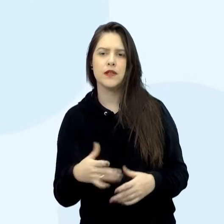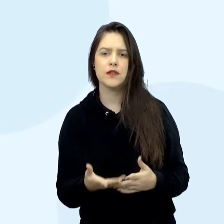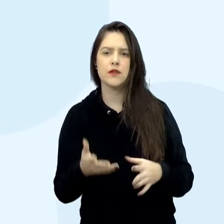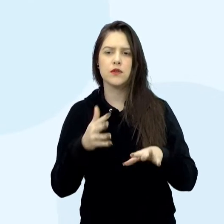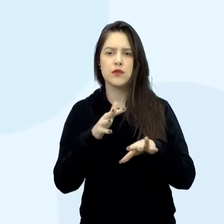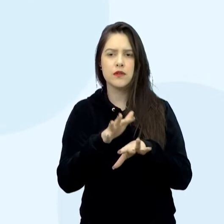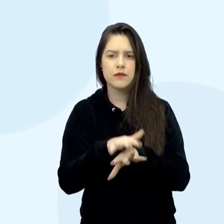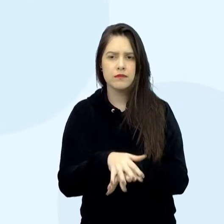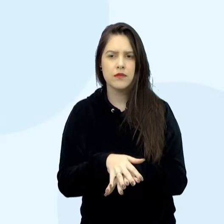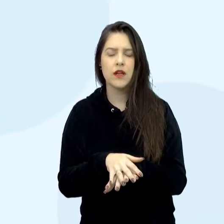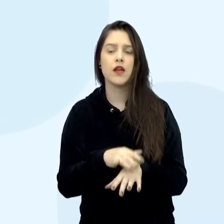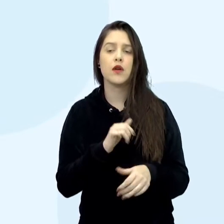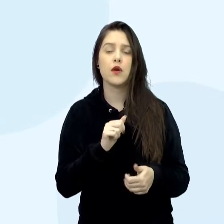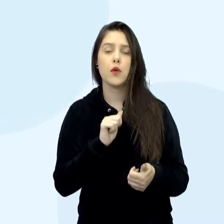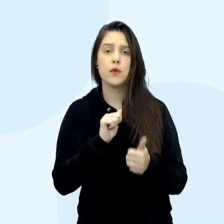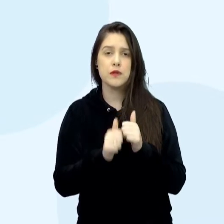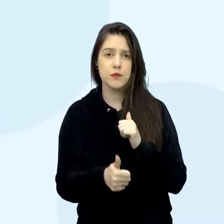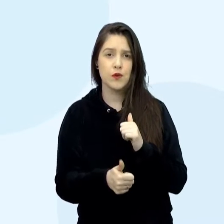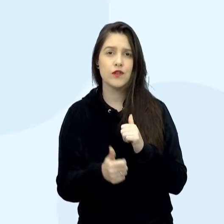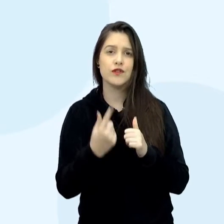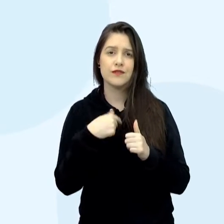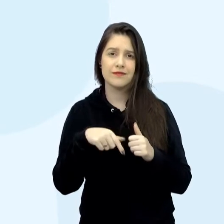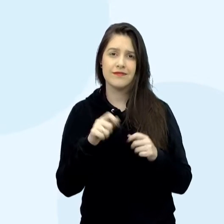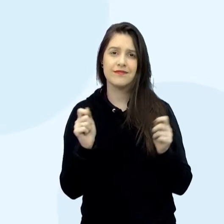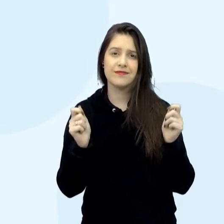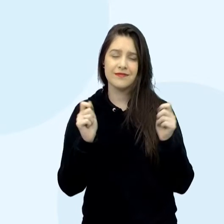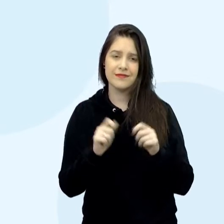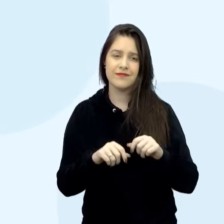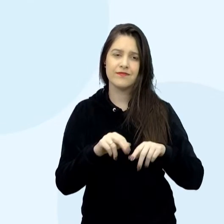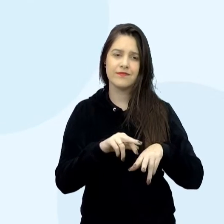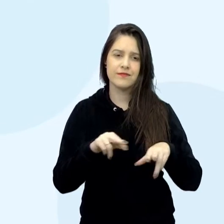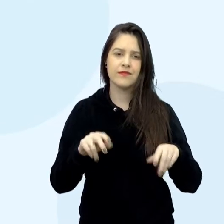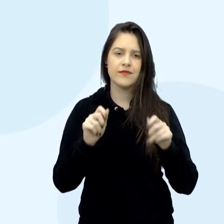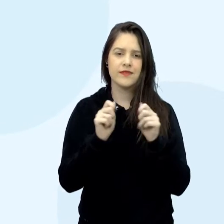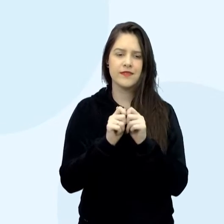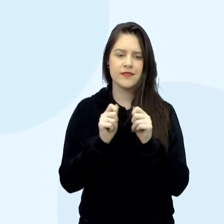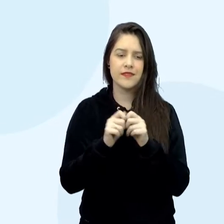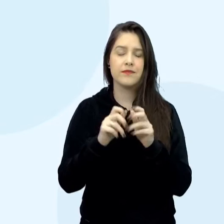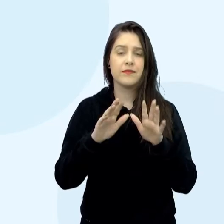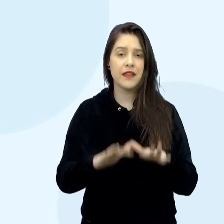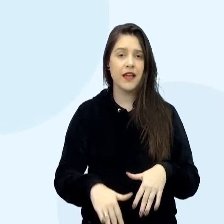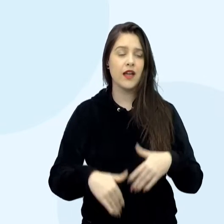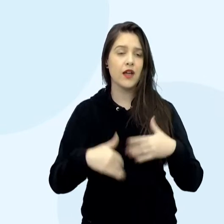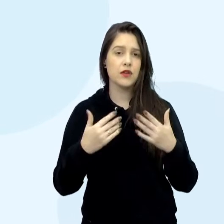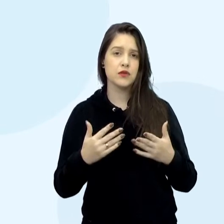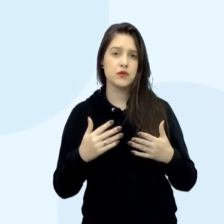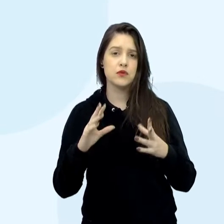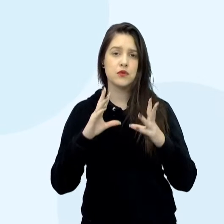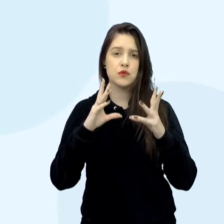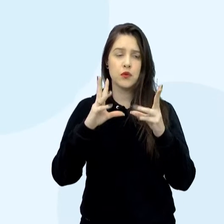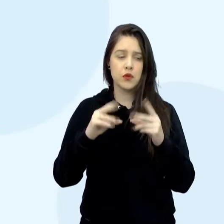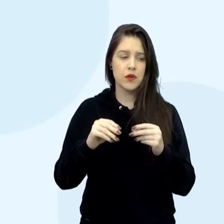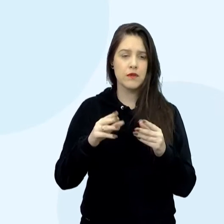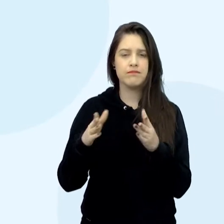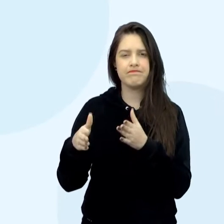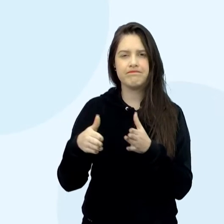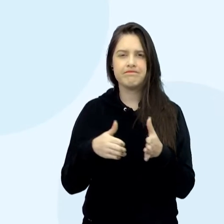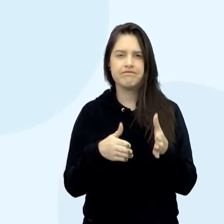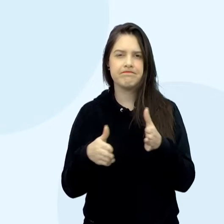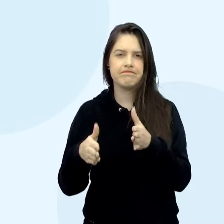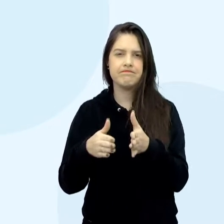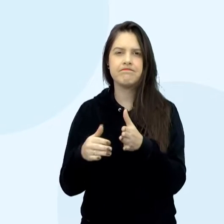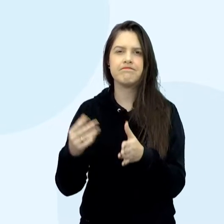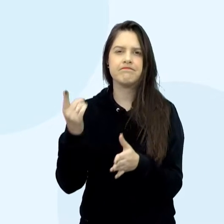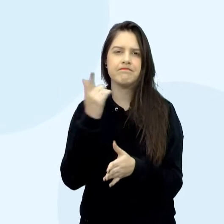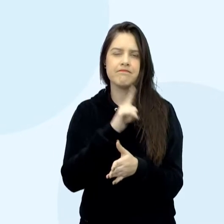de Tóquio, né? Então essa é uma imagem de reprodução aí. E aí o Petrúcio, ele